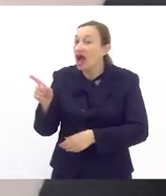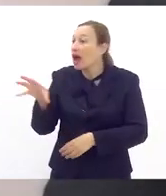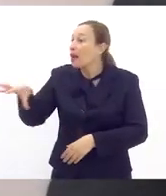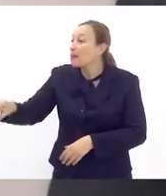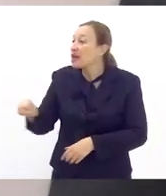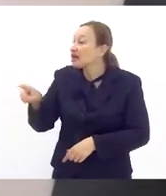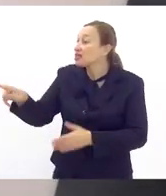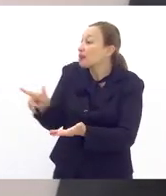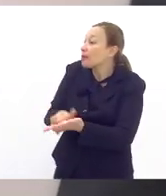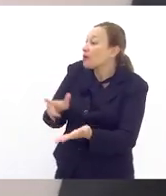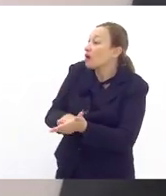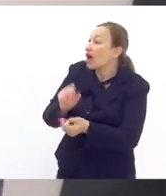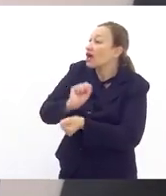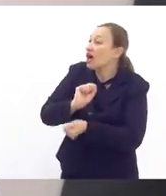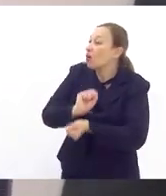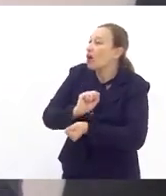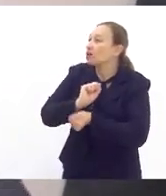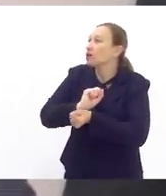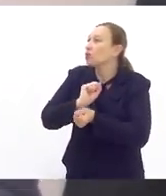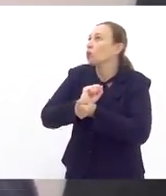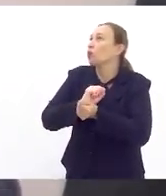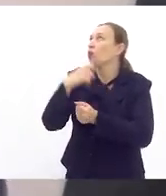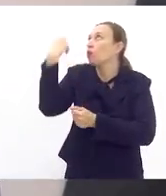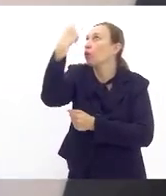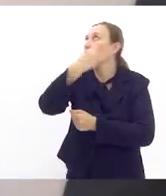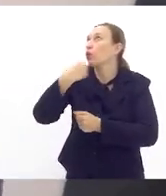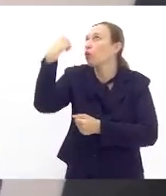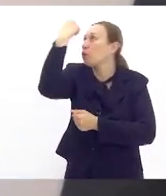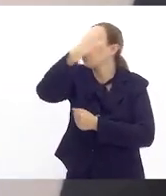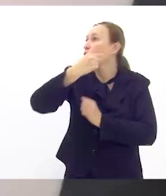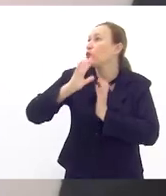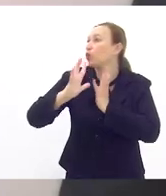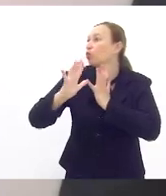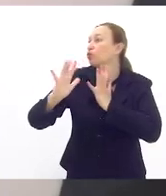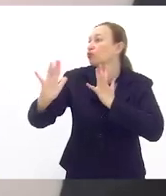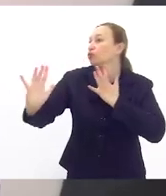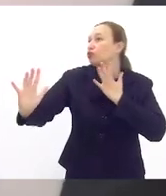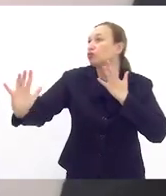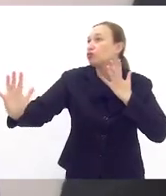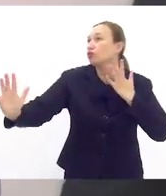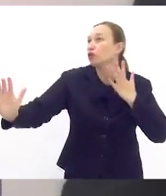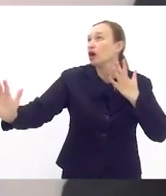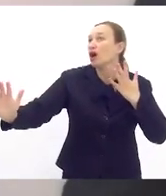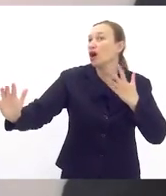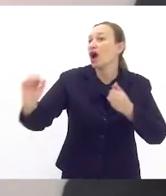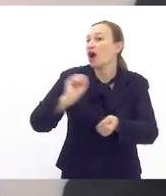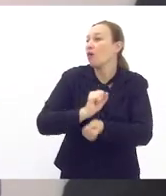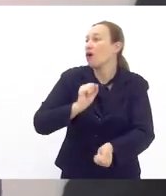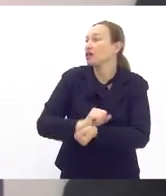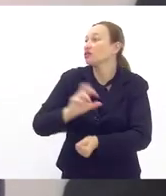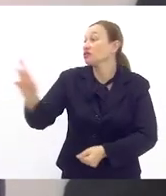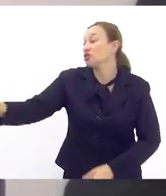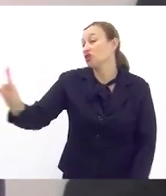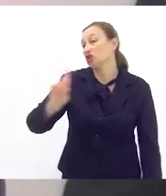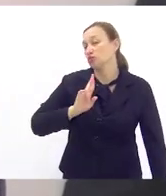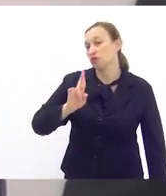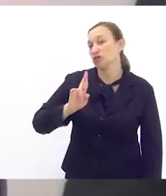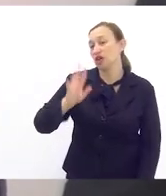lá você retira a senha e a população fica horas esperando pô vocês tem que comentar o número de postos de atendimento de vocês pô